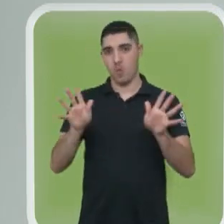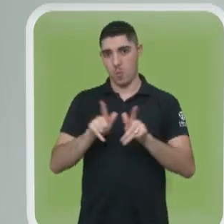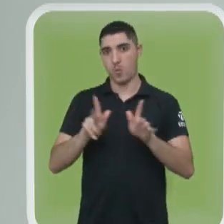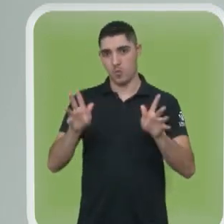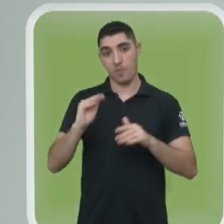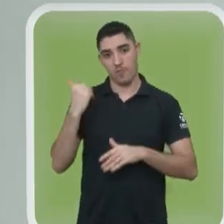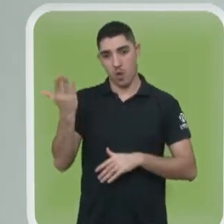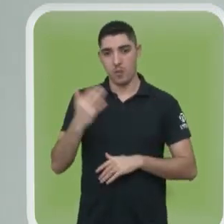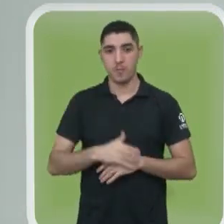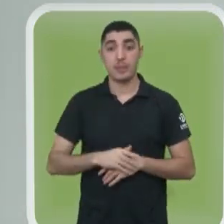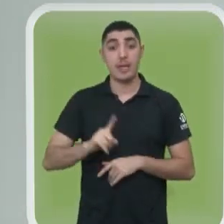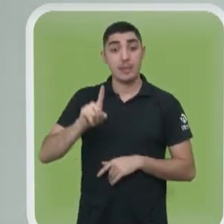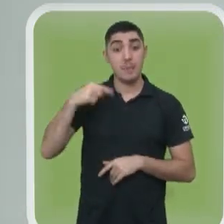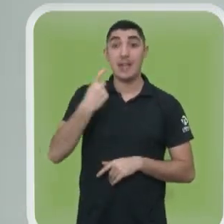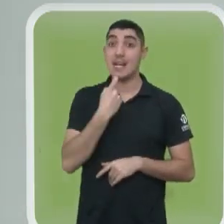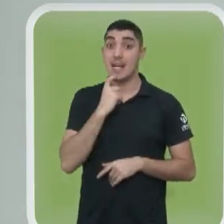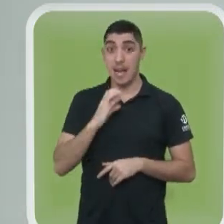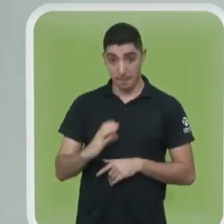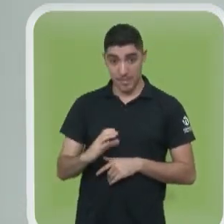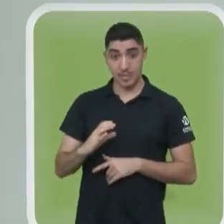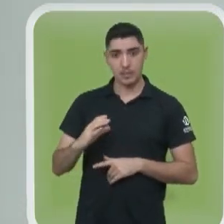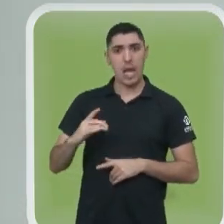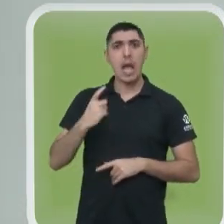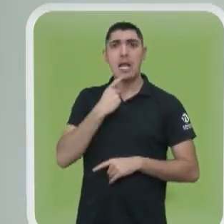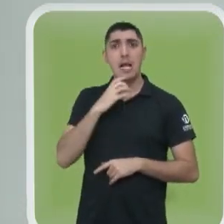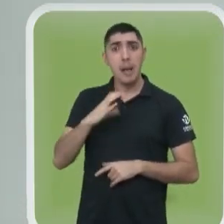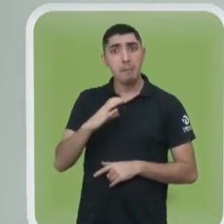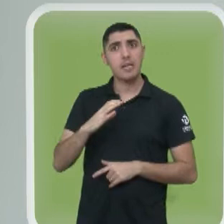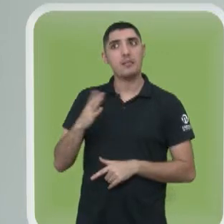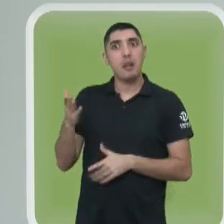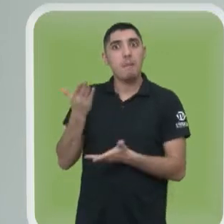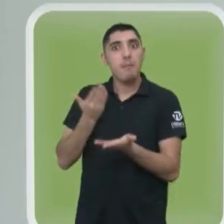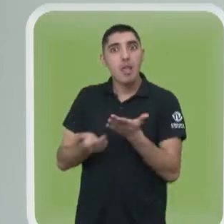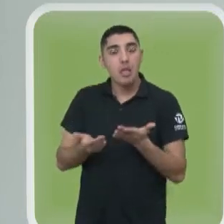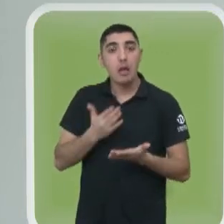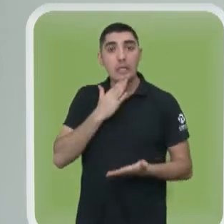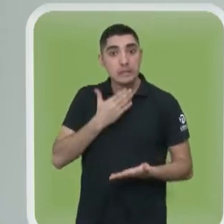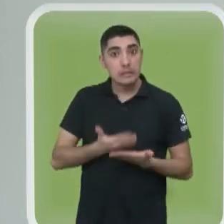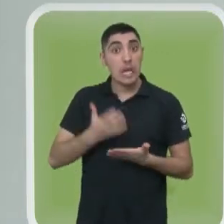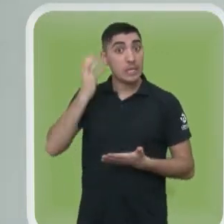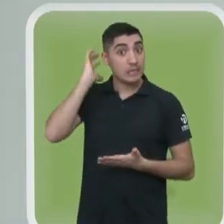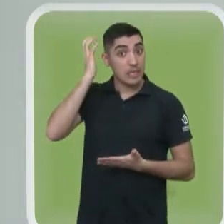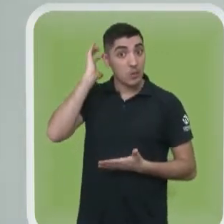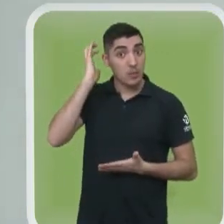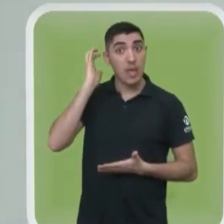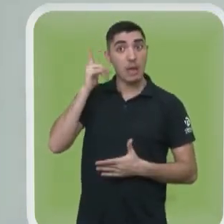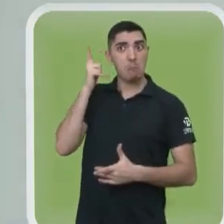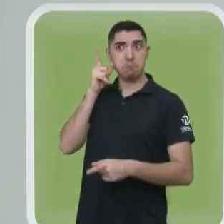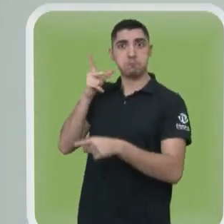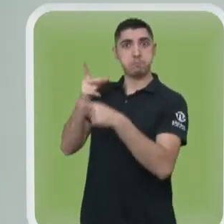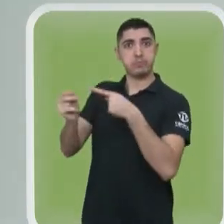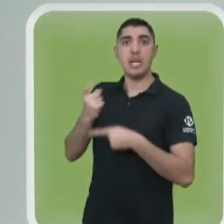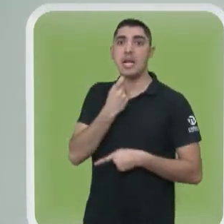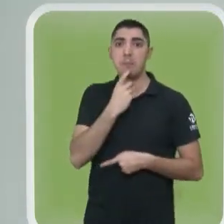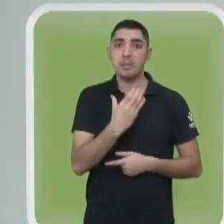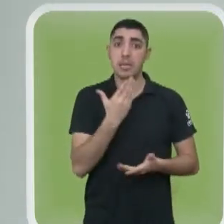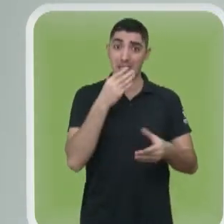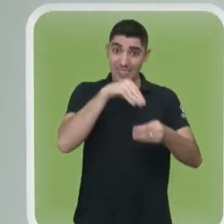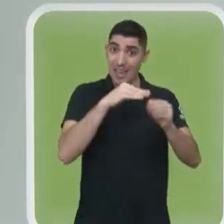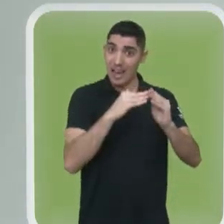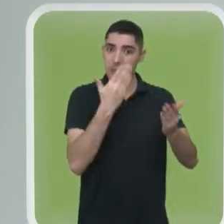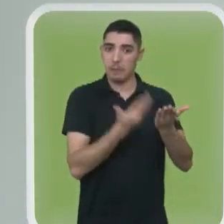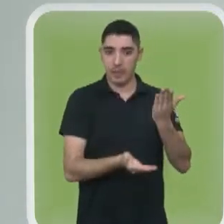caro Mateus em frente o Campinas eletrocamp nas que estreou perdendo em surpreendente perder para o Santo André em casa por 3 sets a 2 e depois